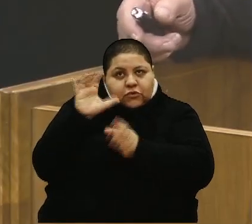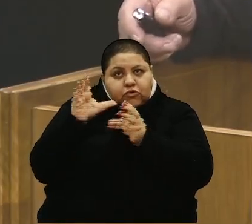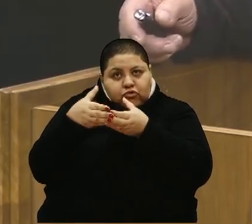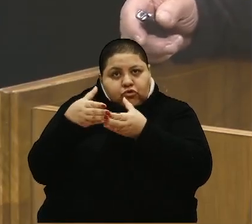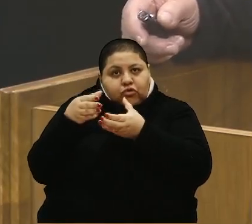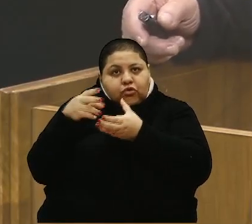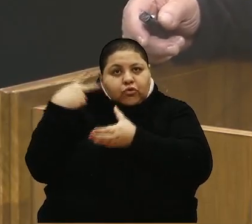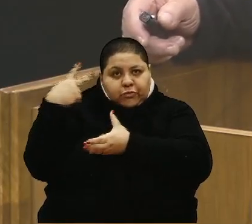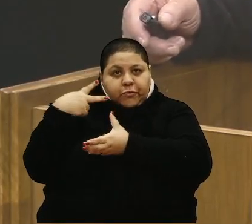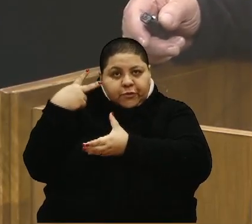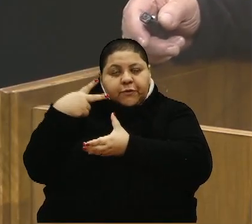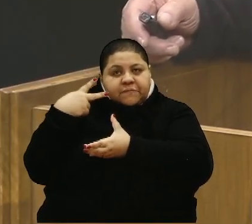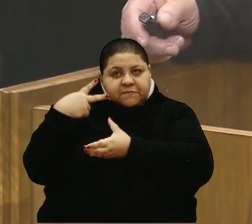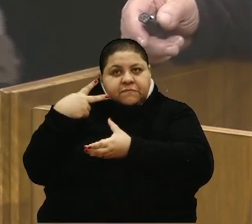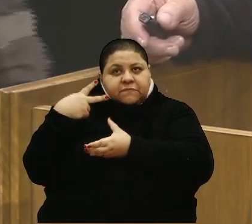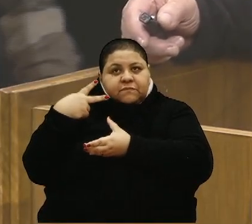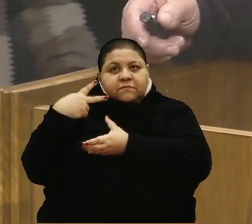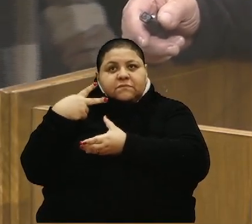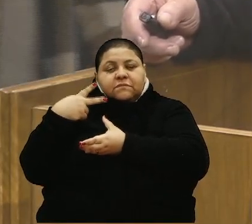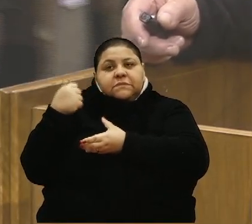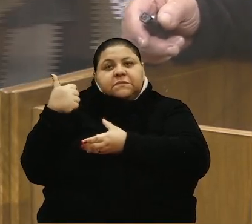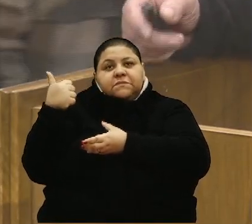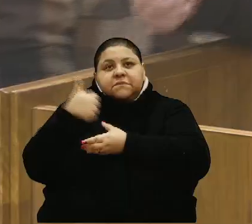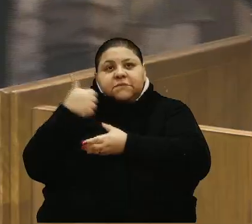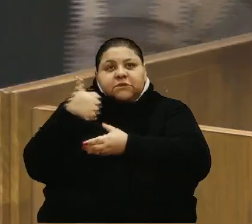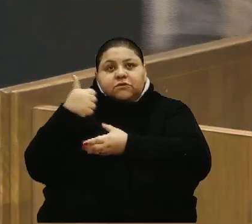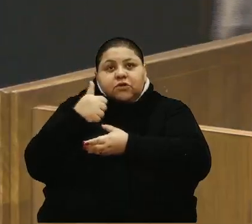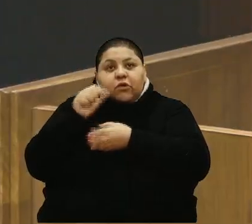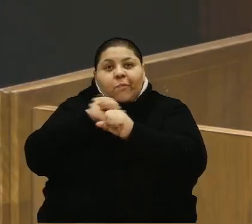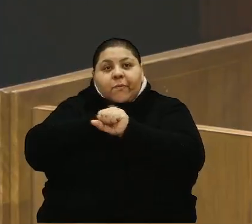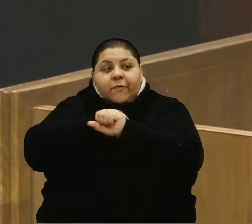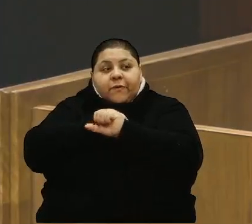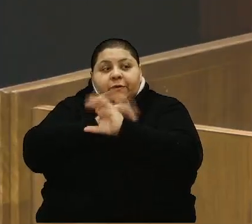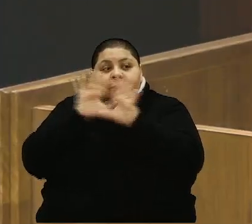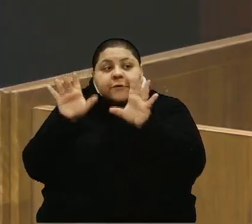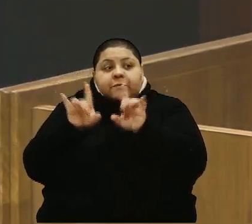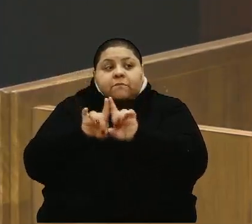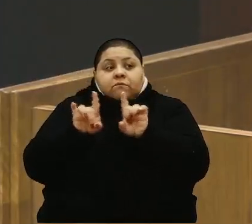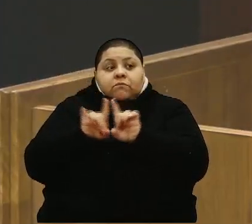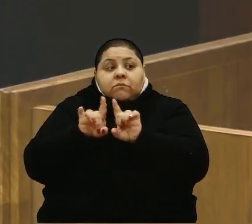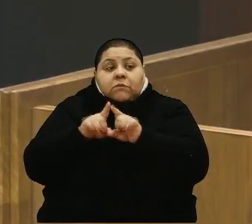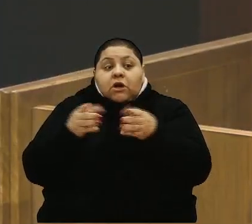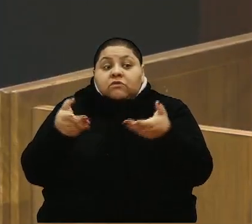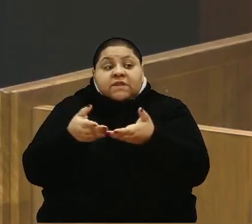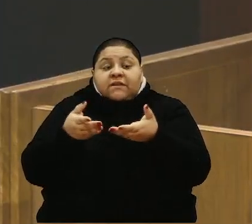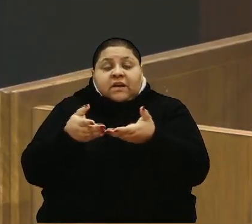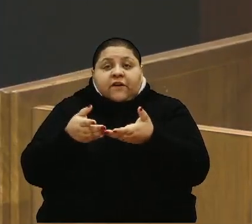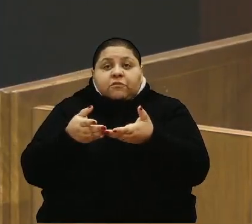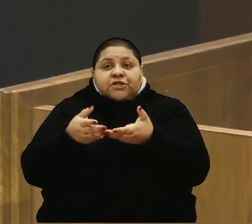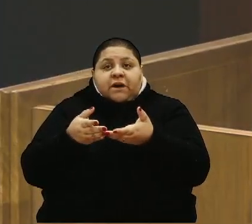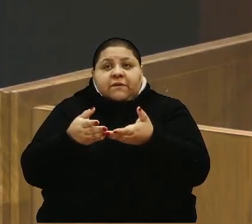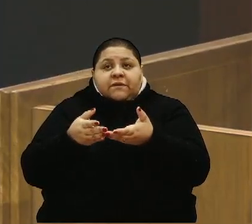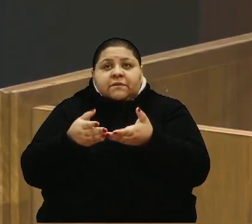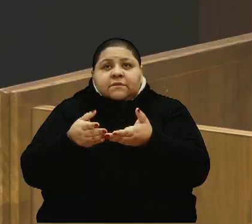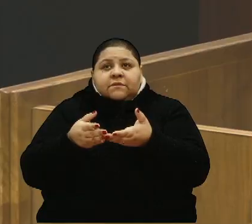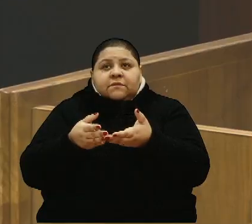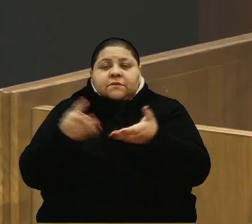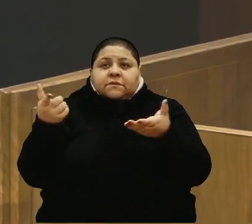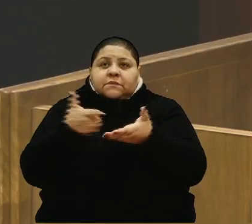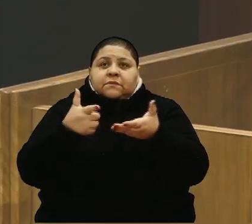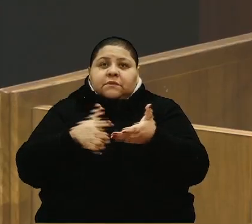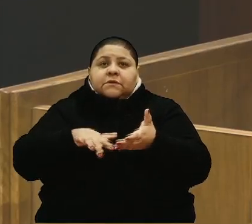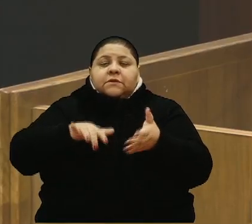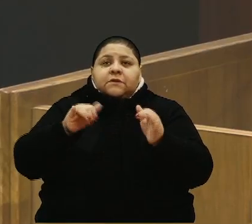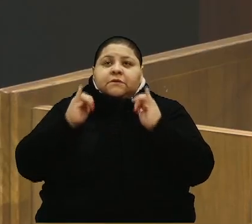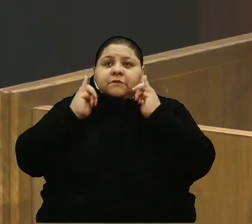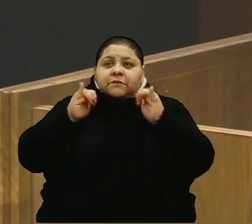dos vereadores, uma primeira exposição que recebemos lá da Rede Metropolitana de